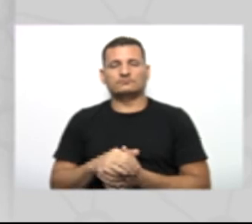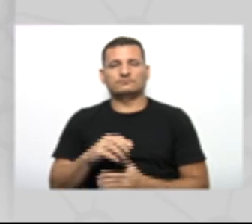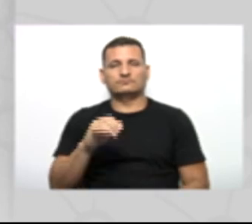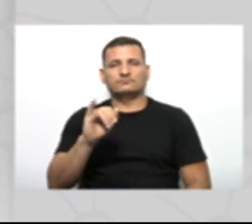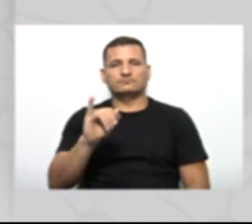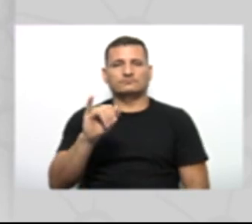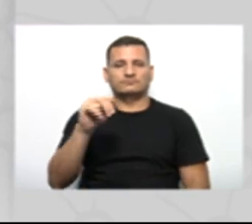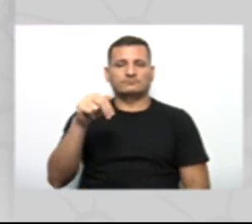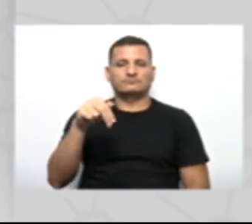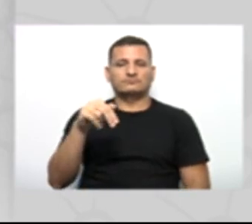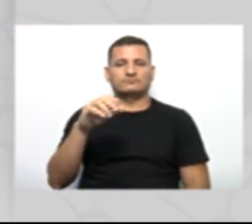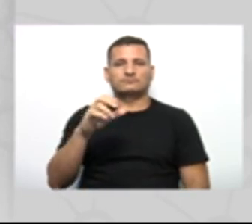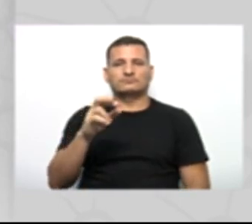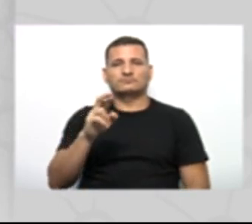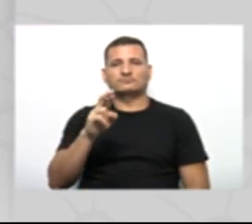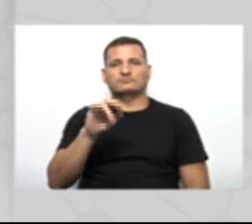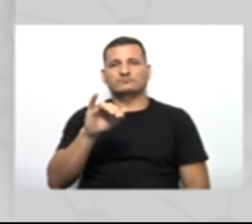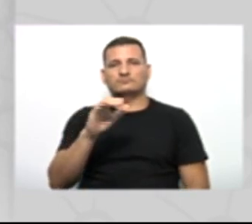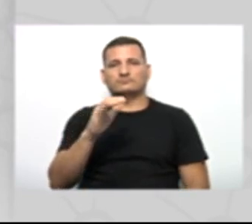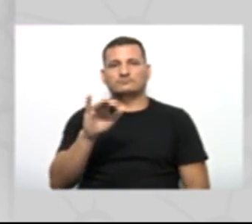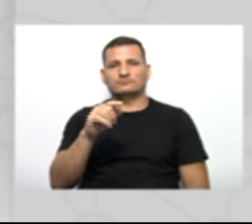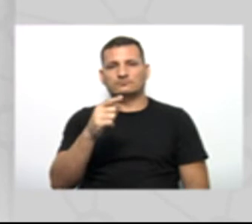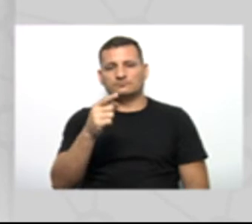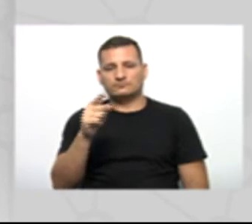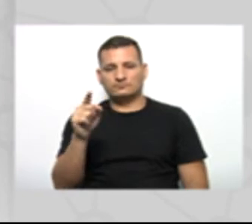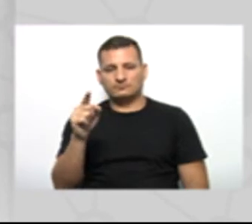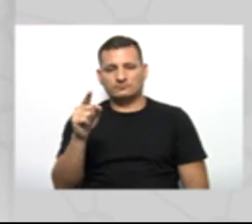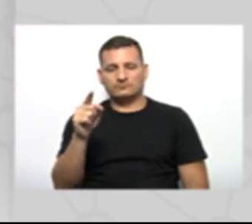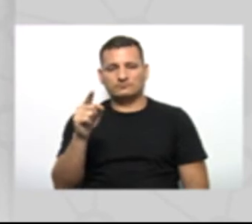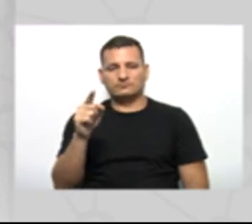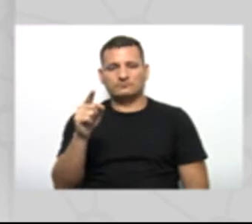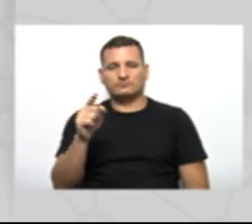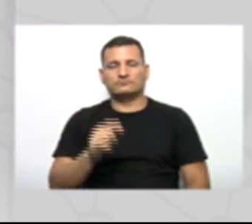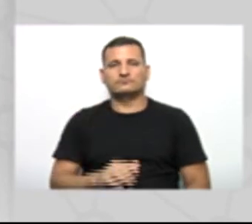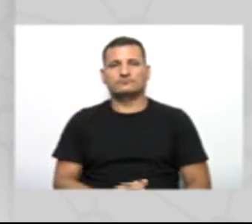inscrição, vou abreviar, inscrição underline